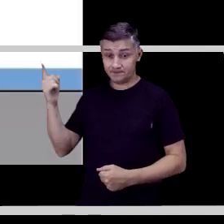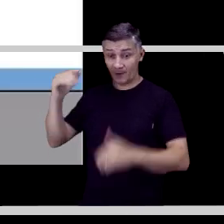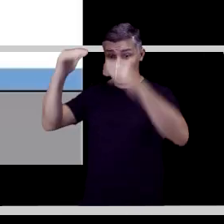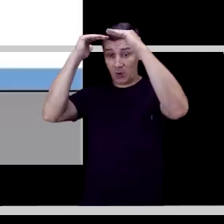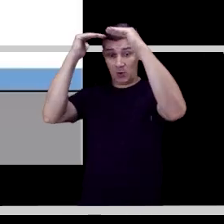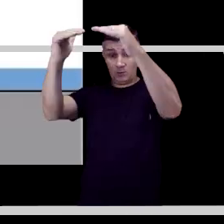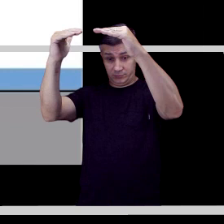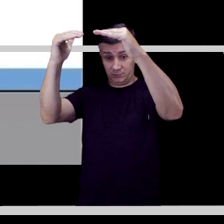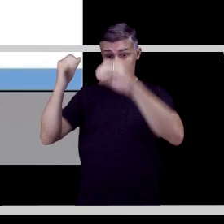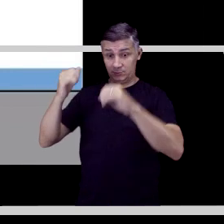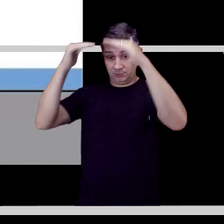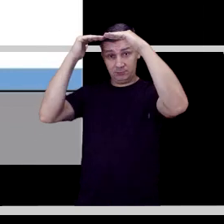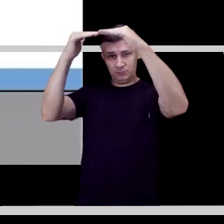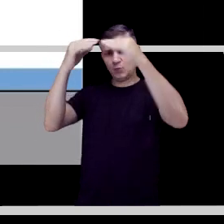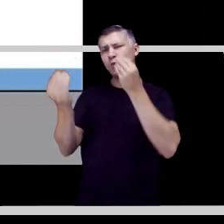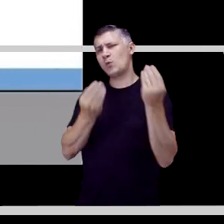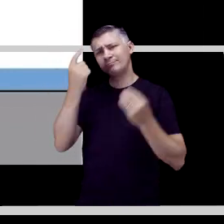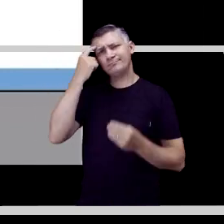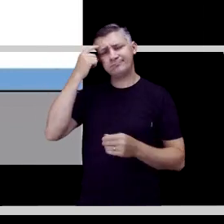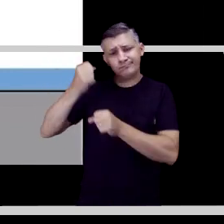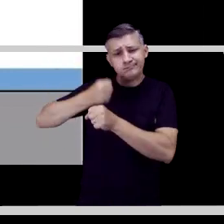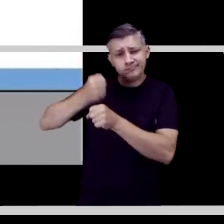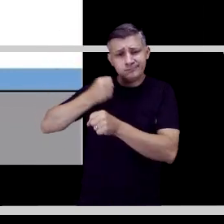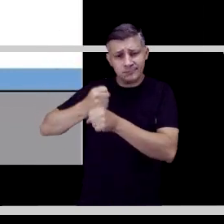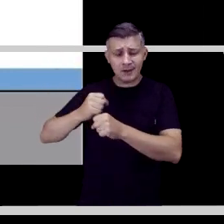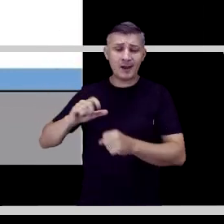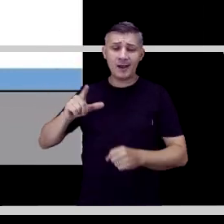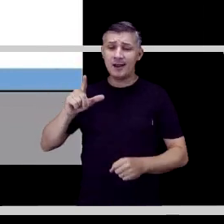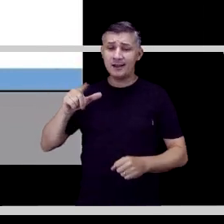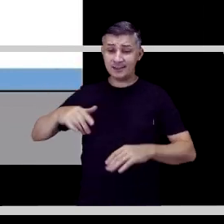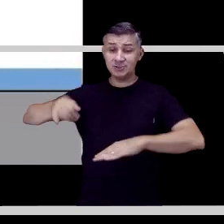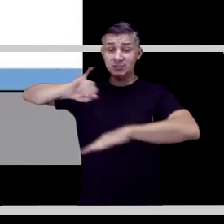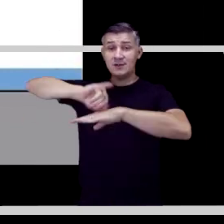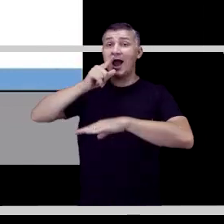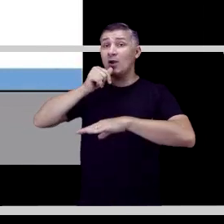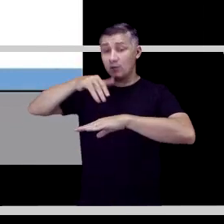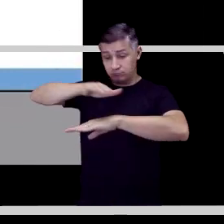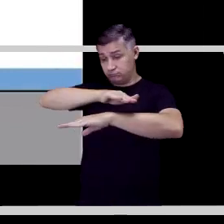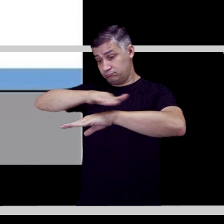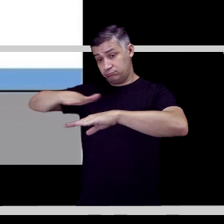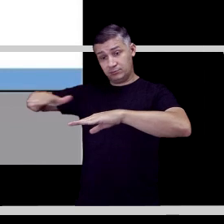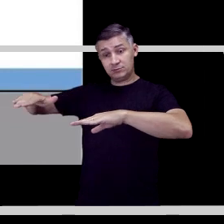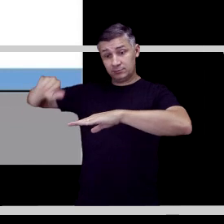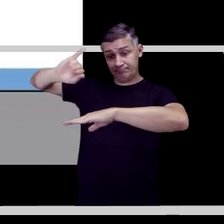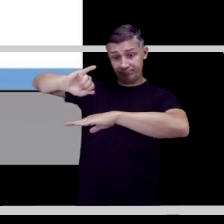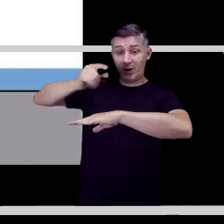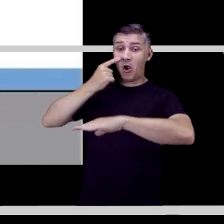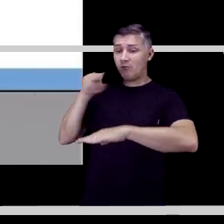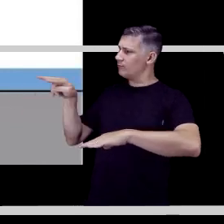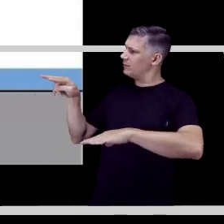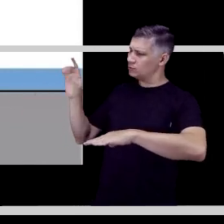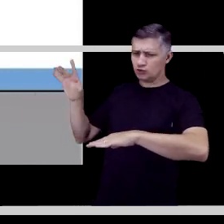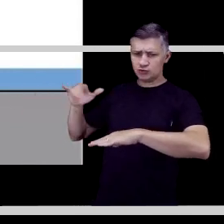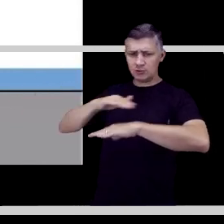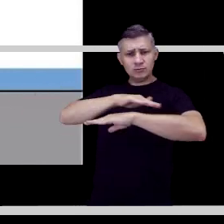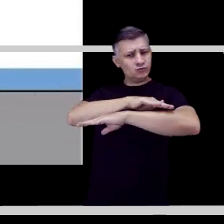Então, a cobertura desse edifício, ela foi feita como um grande espelho d'água, e o que a gente enxerga de